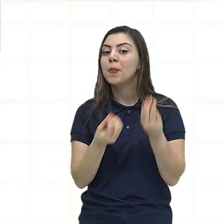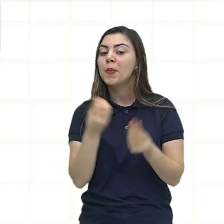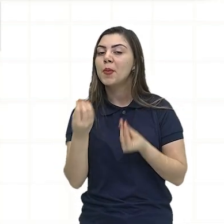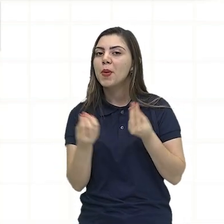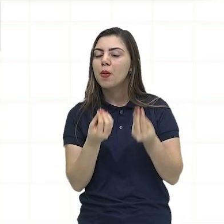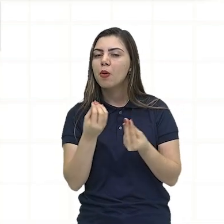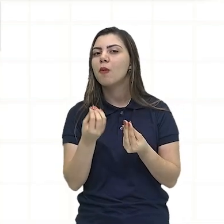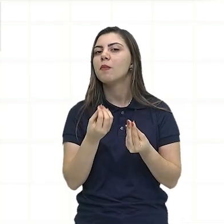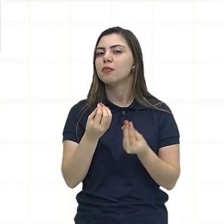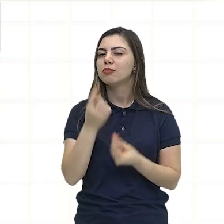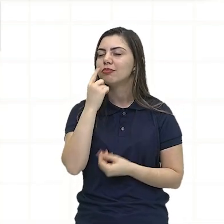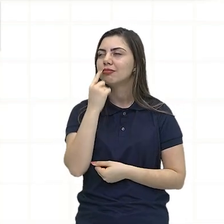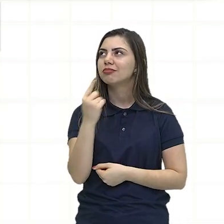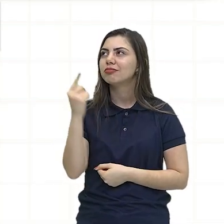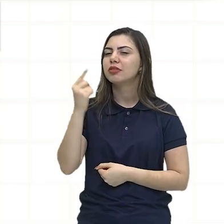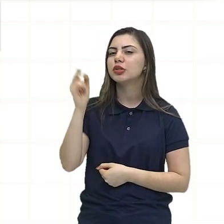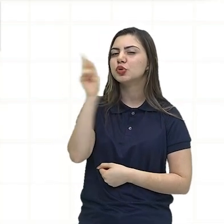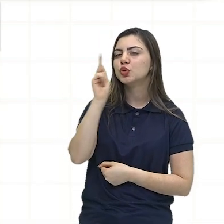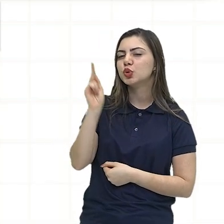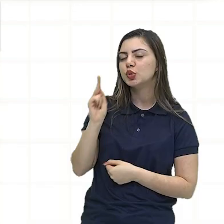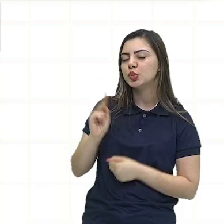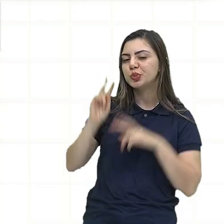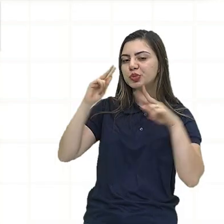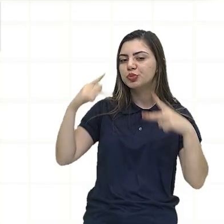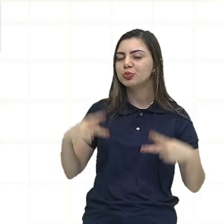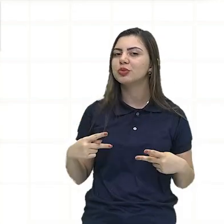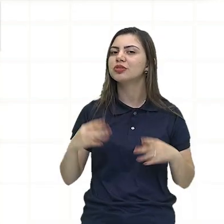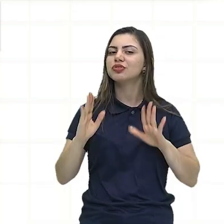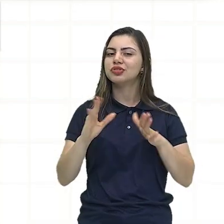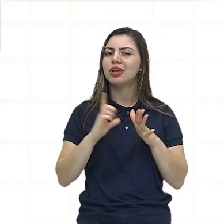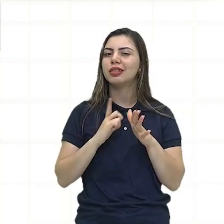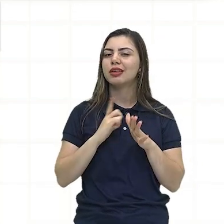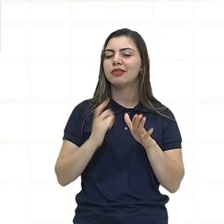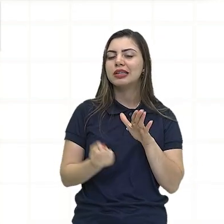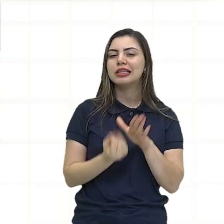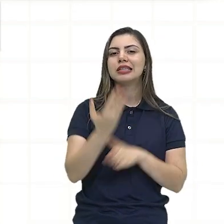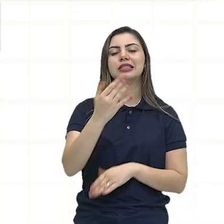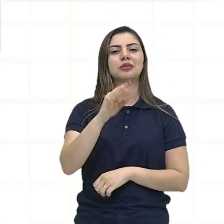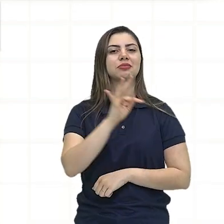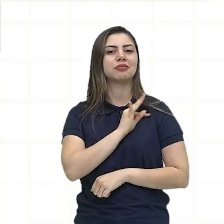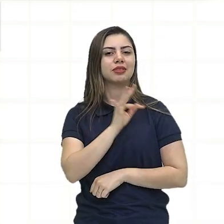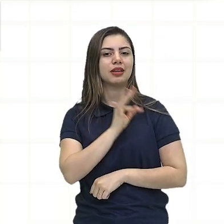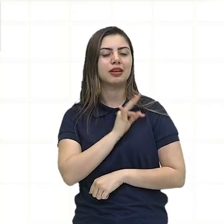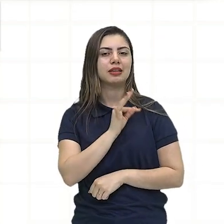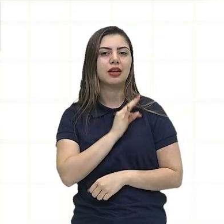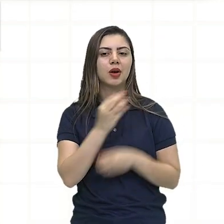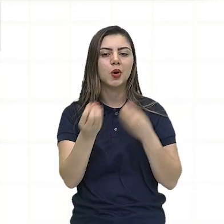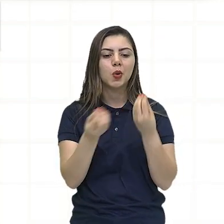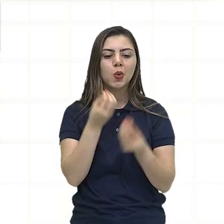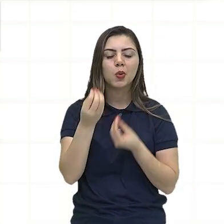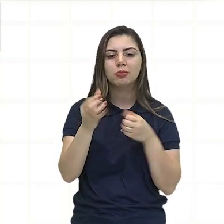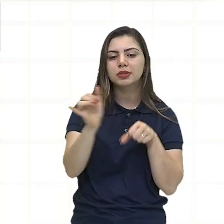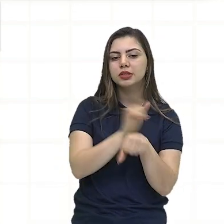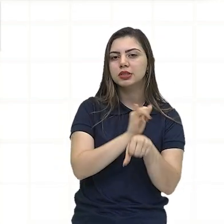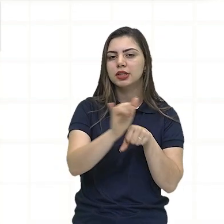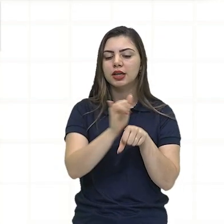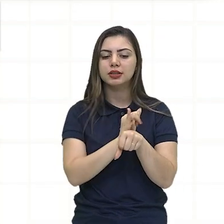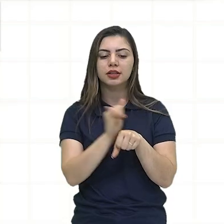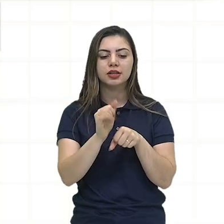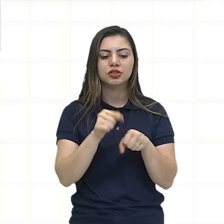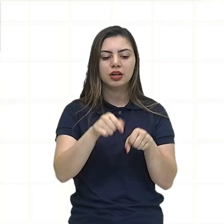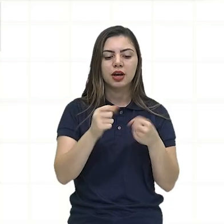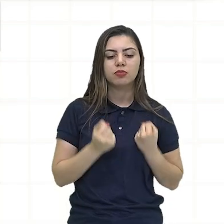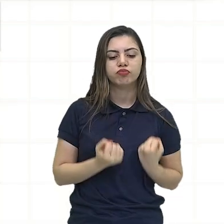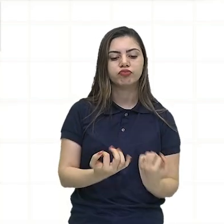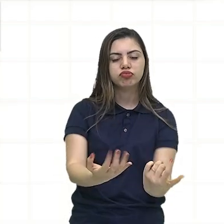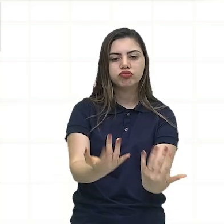na história da humanidade essa técnica de irrigar desde que a agricultura começou a ser implantada